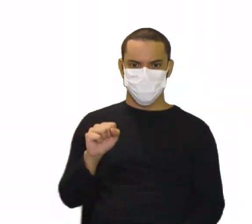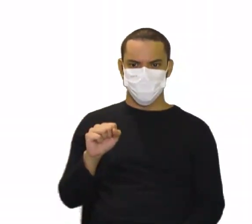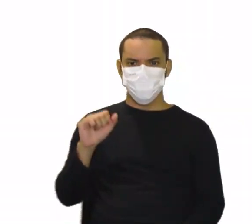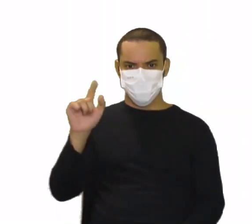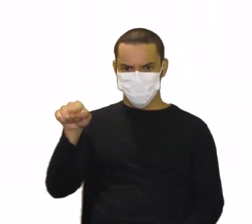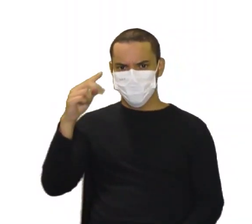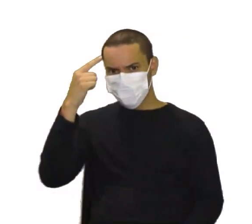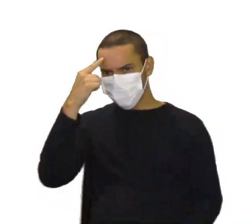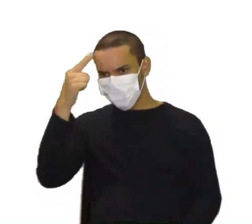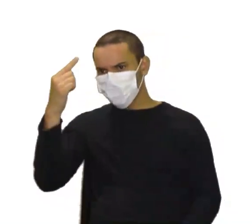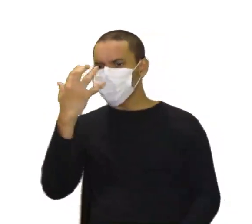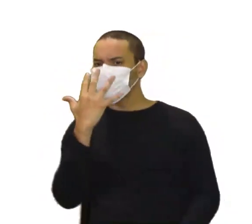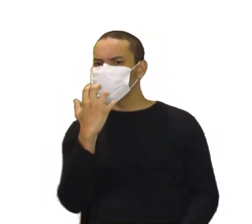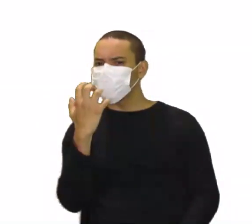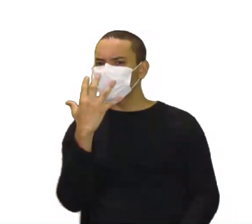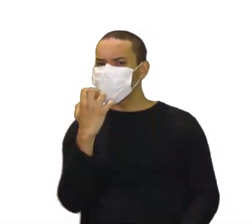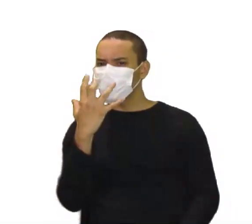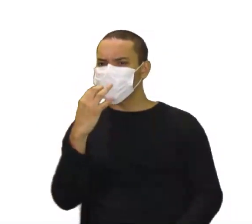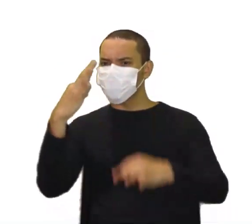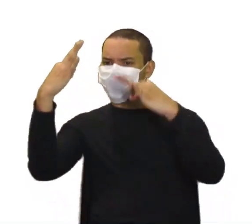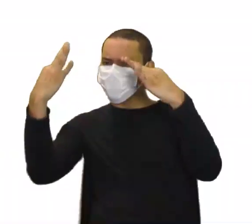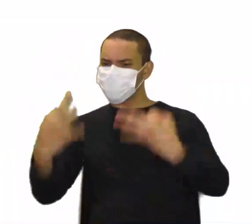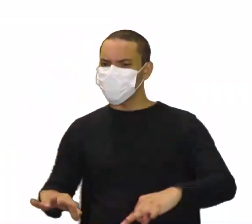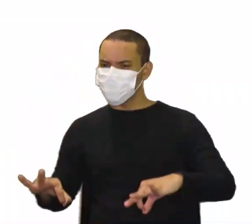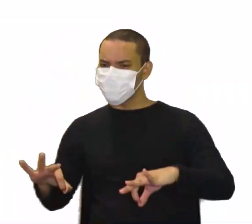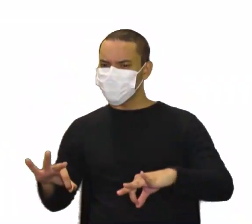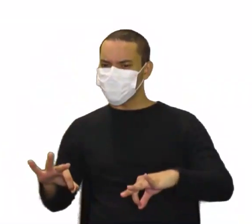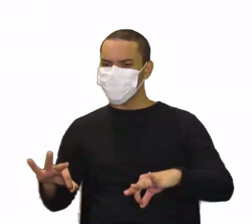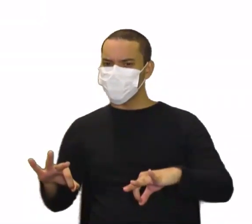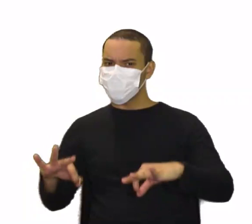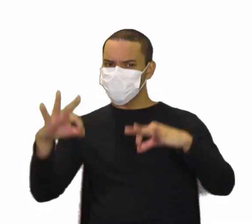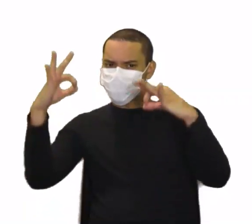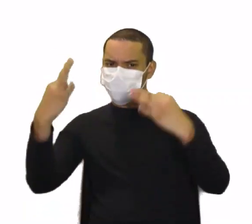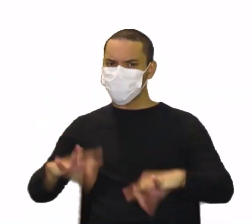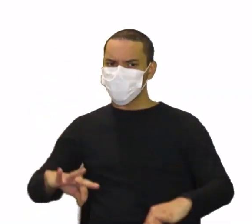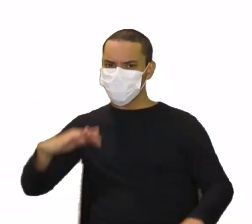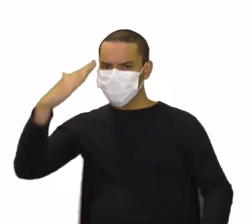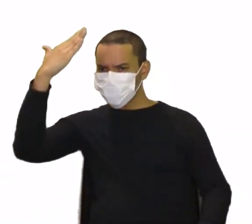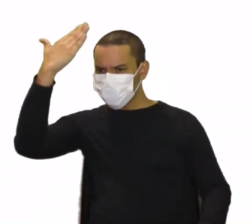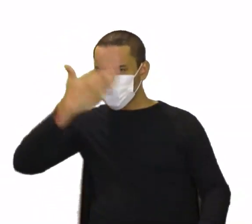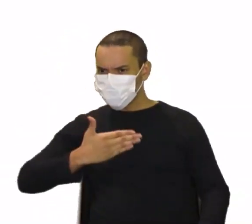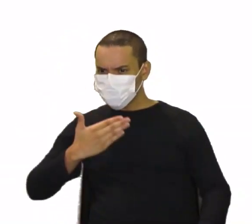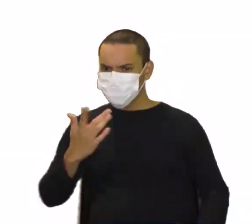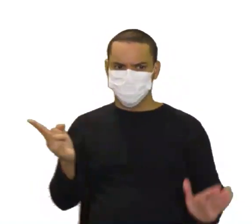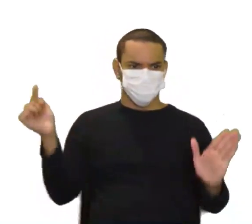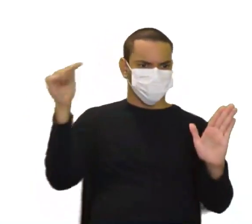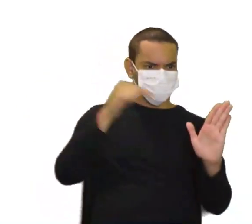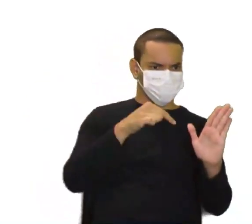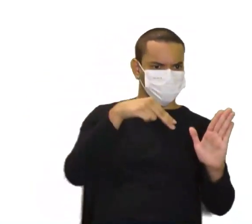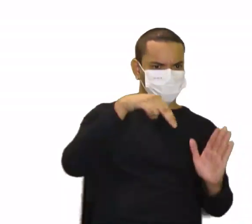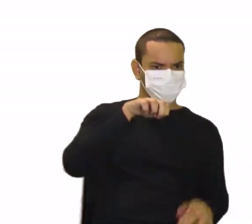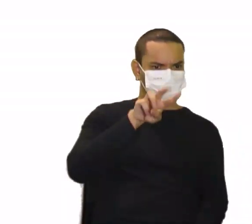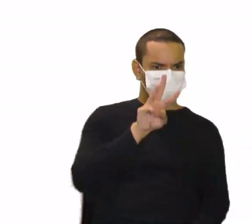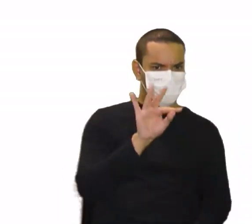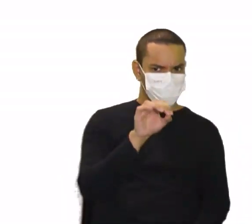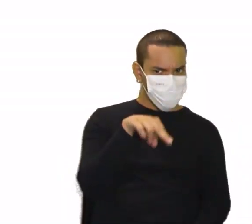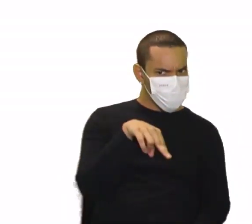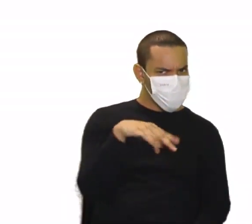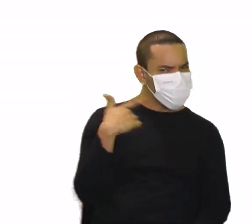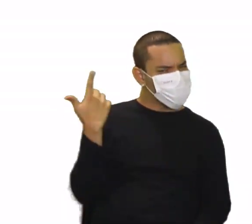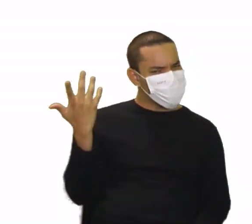da relatividade, elas confirmaram, comprovaram as teorias de Newton. Será que é isso